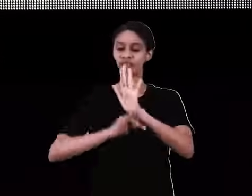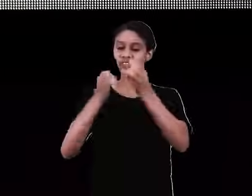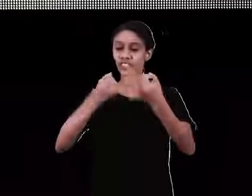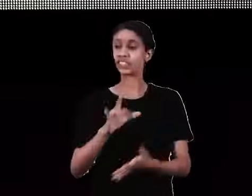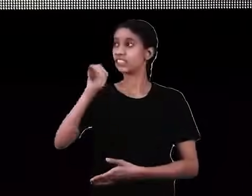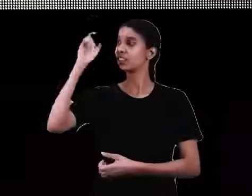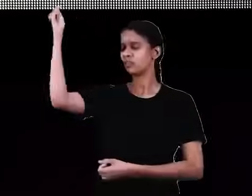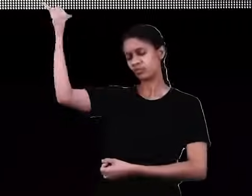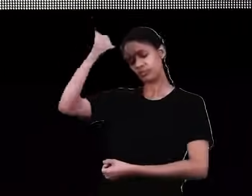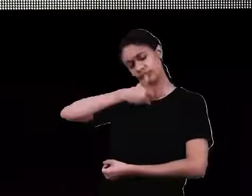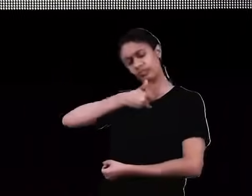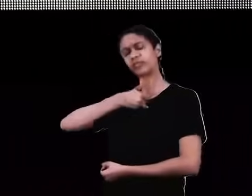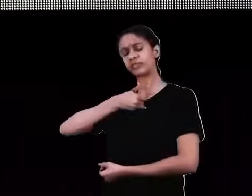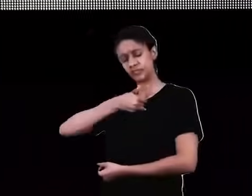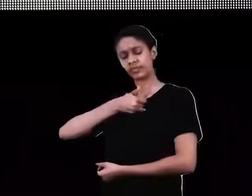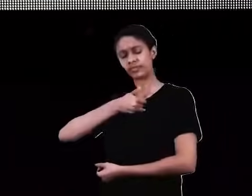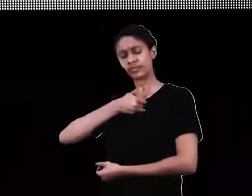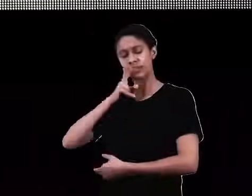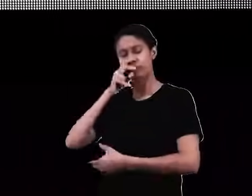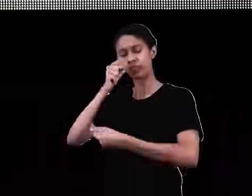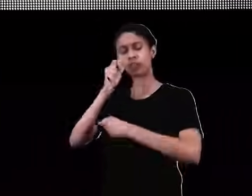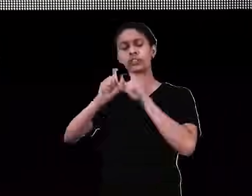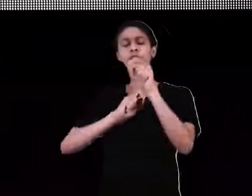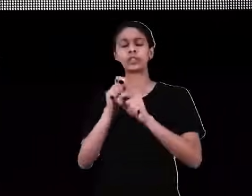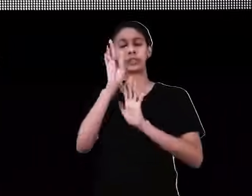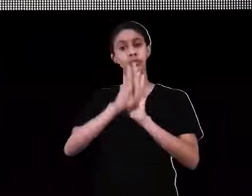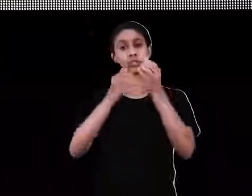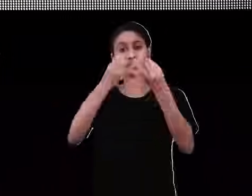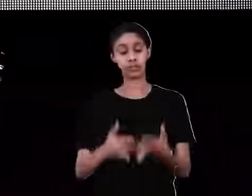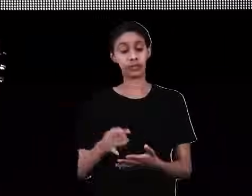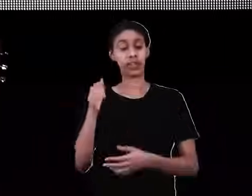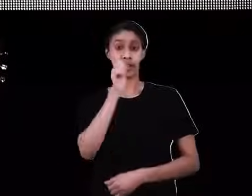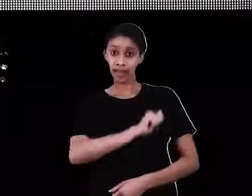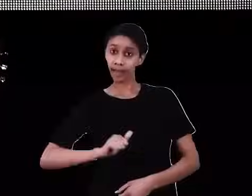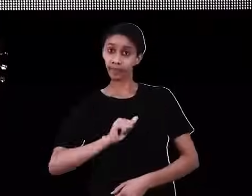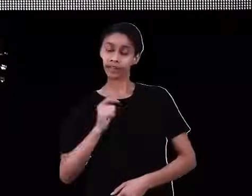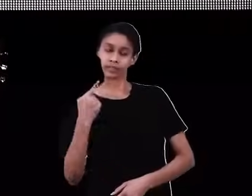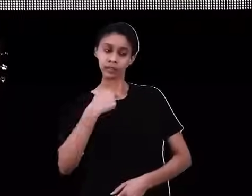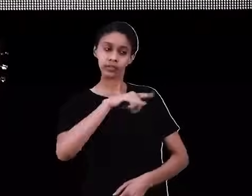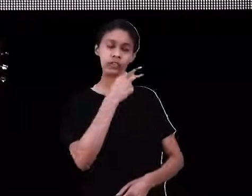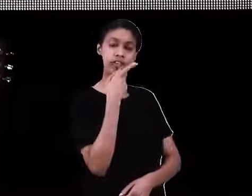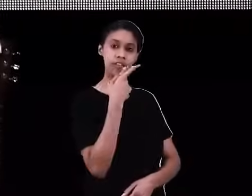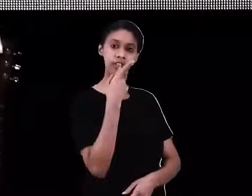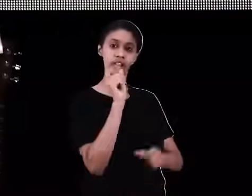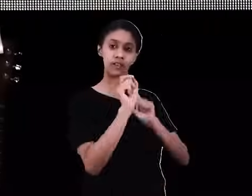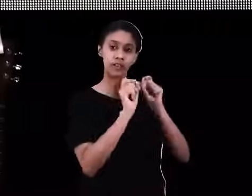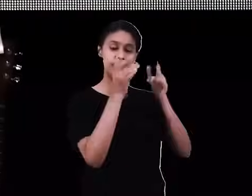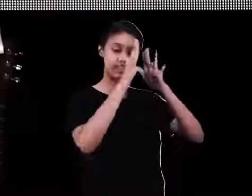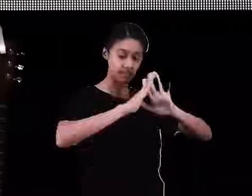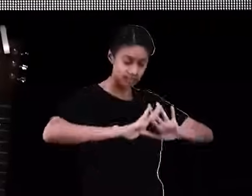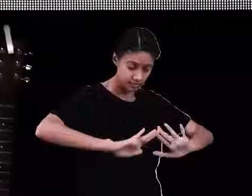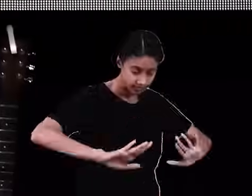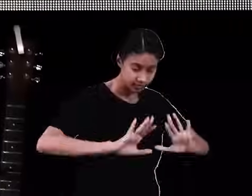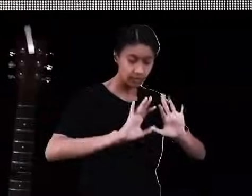fala uma coisa tão forte comigo, olha só. O texto diz assim, que quando ela foi falar com Davi, o que foi que ela disse, além de se humilhar? Ela disse assim, ó,